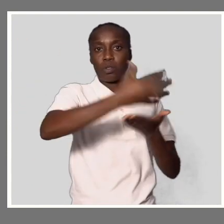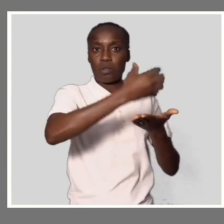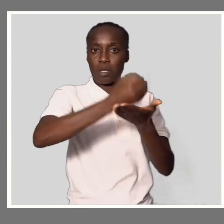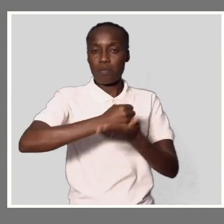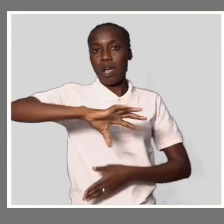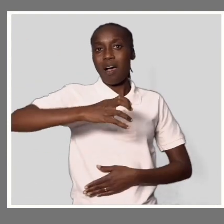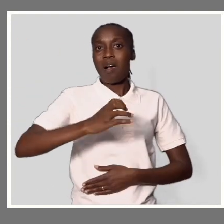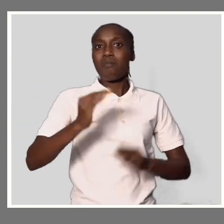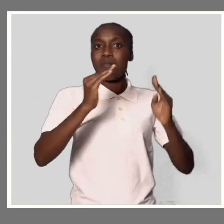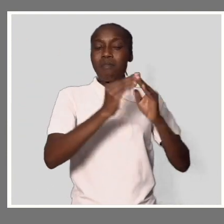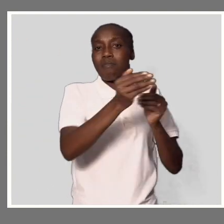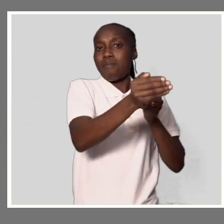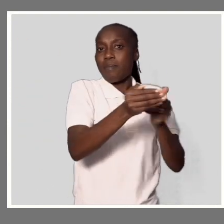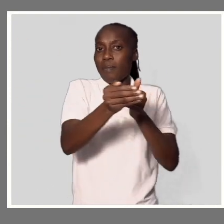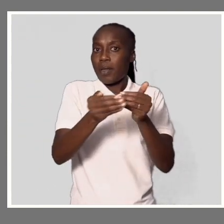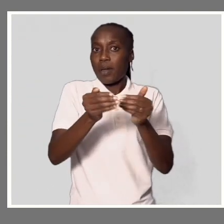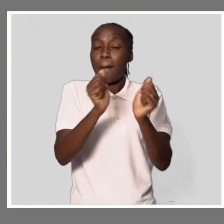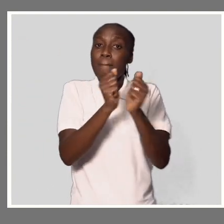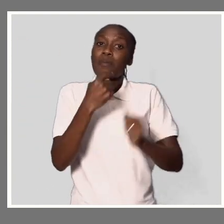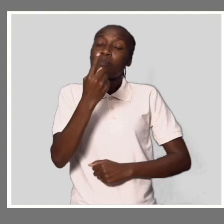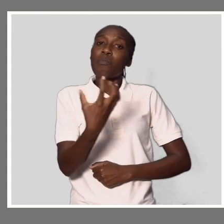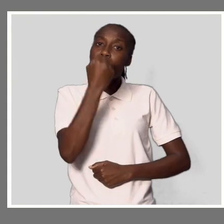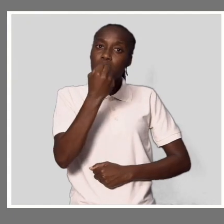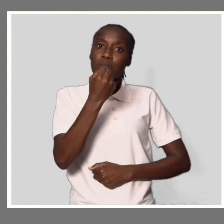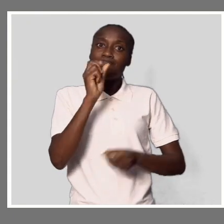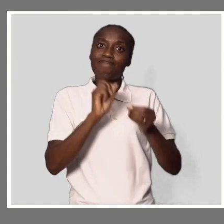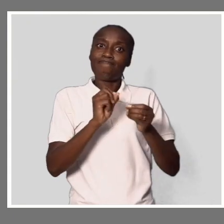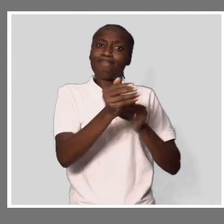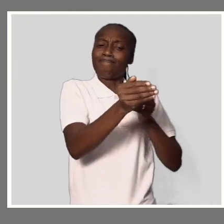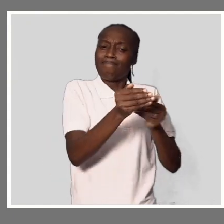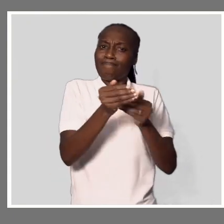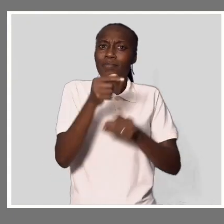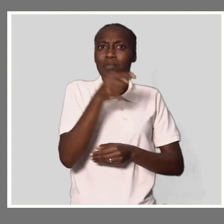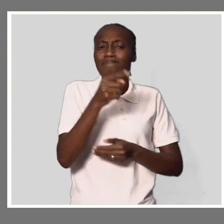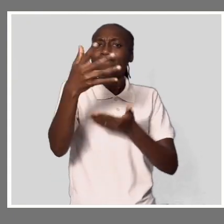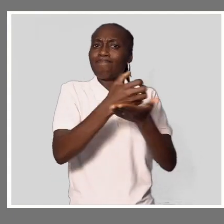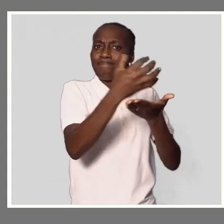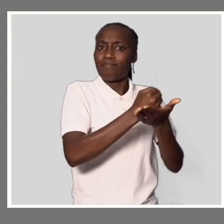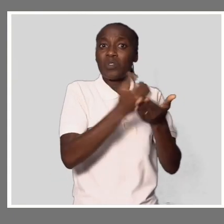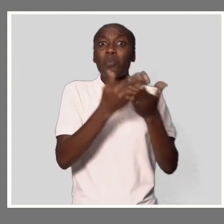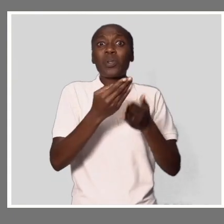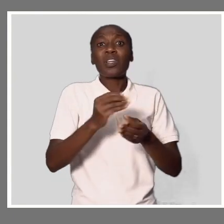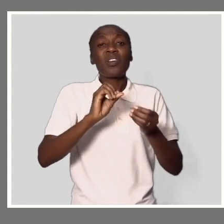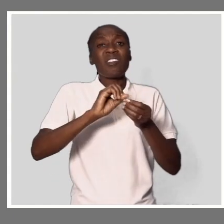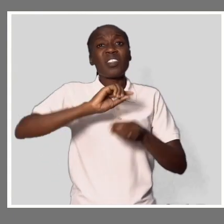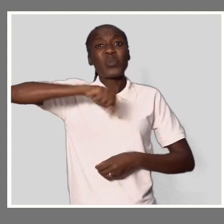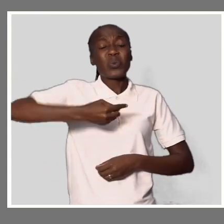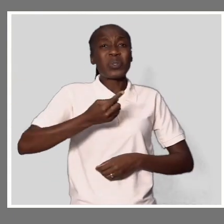água, mesmo que não forneçam a cada família, mas que ponham, por exemplo, um fontanário.